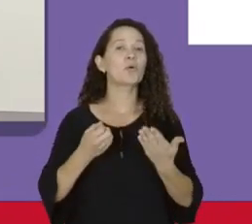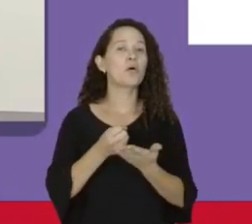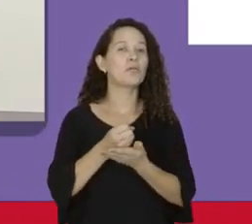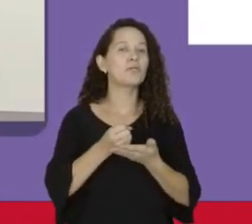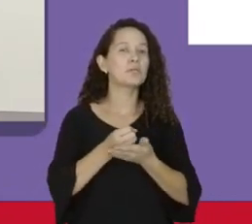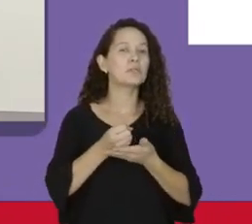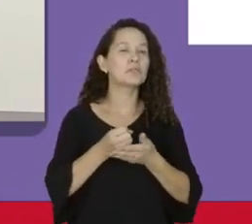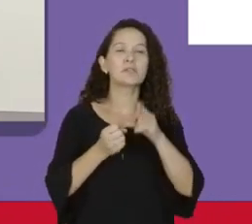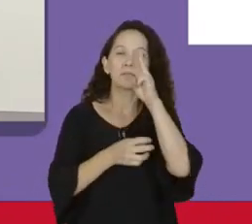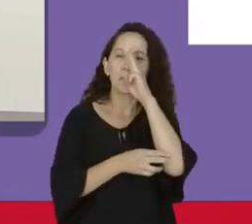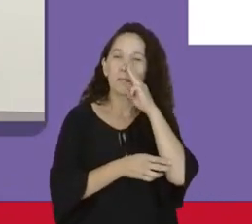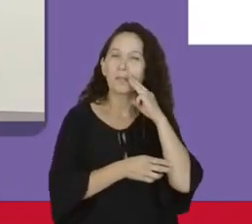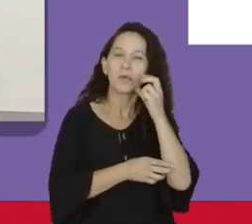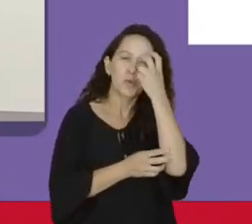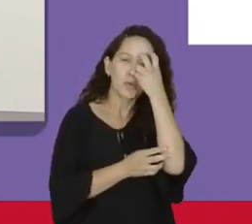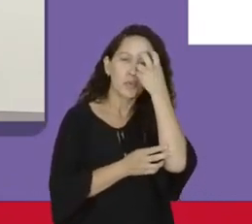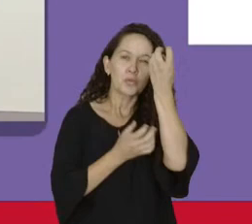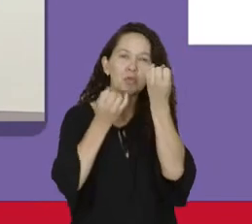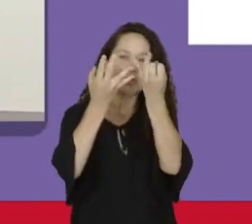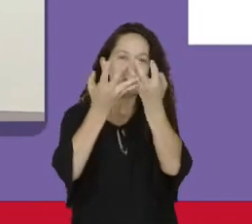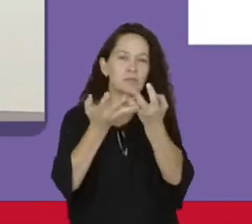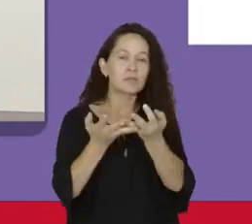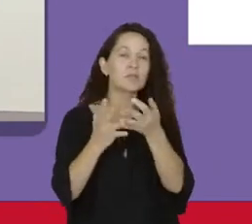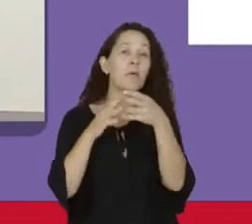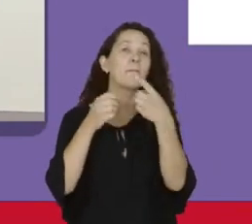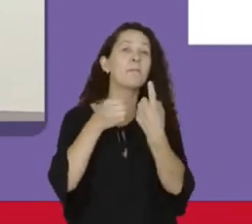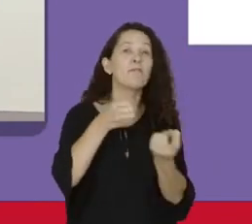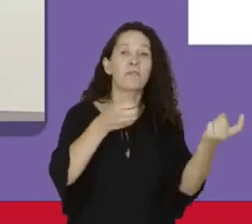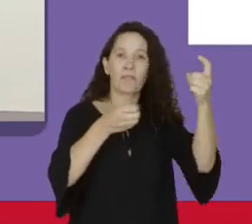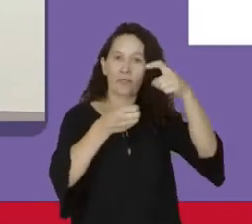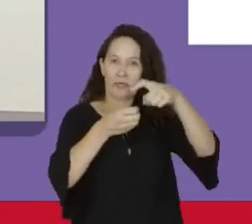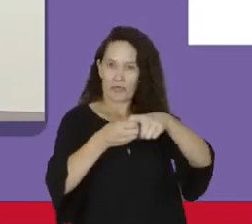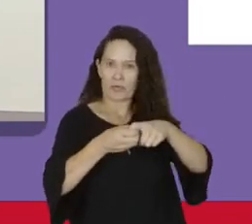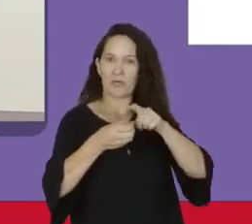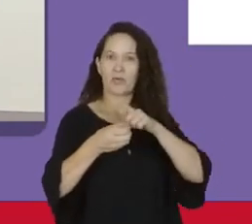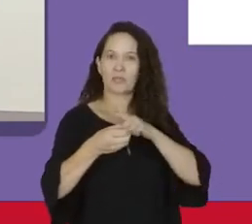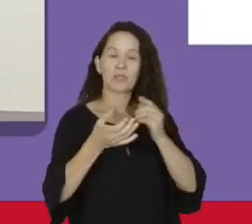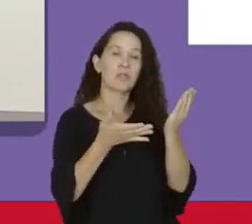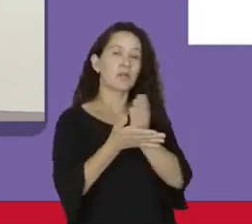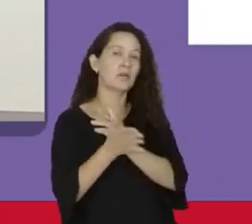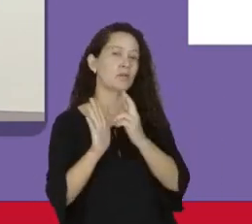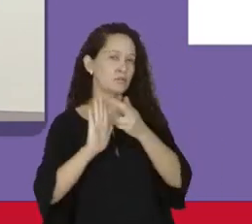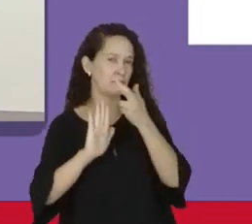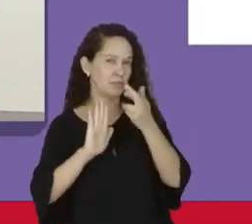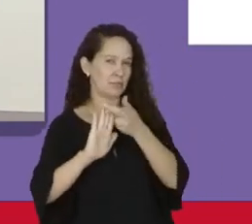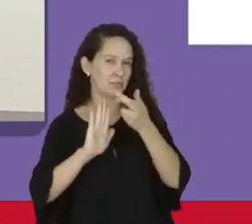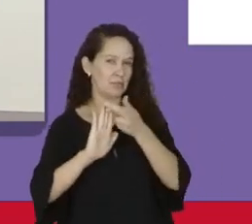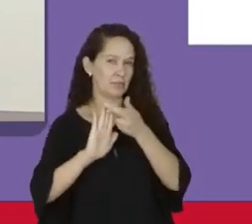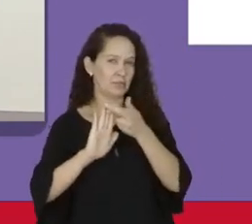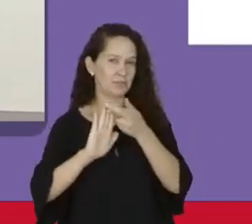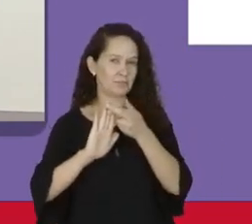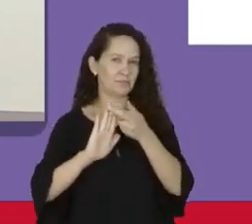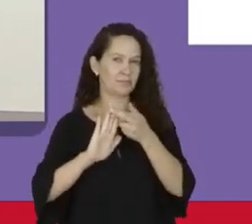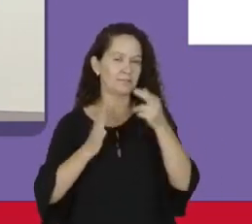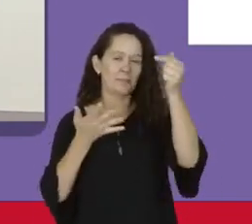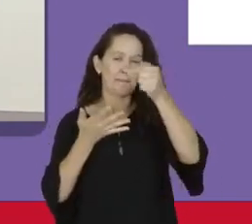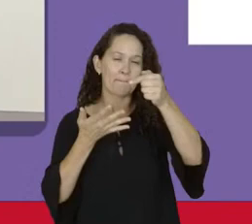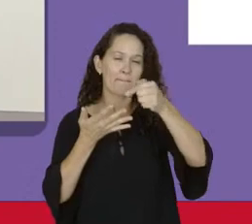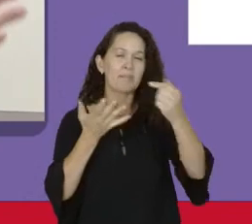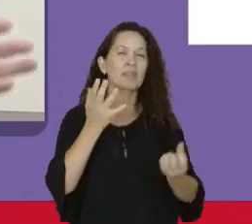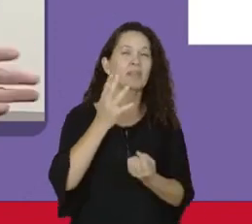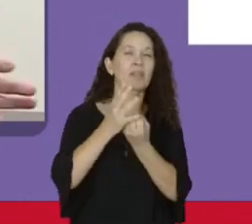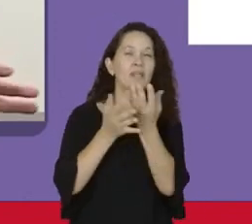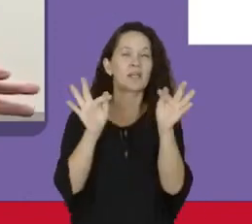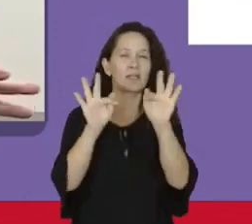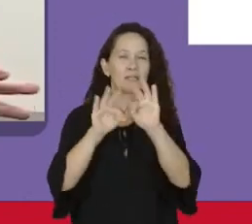base? O que o marxismo cultural recupera dessas doutrinas que são desenvolvidas